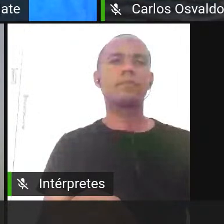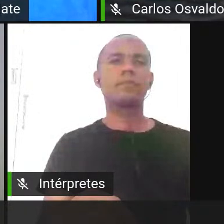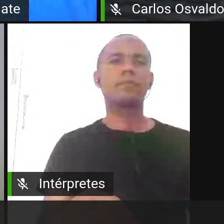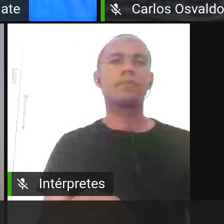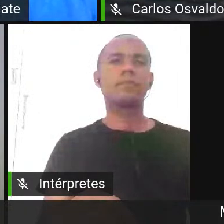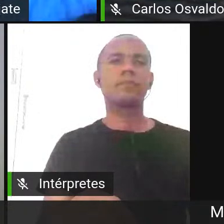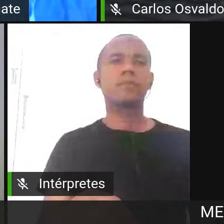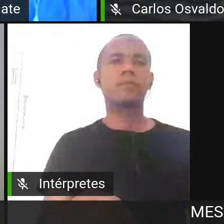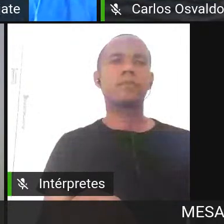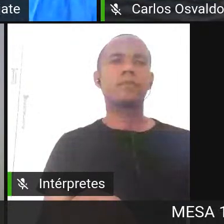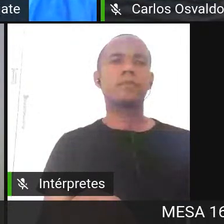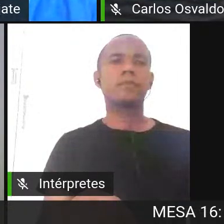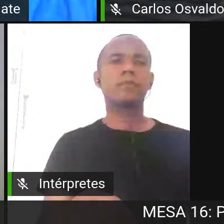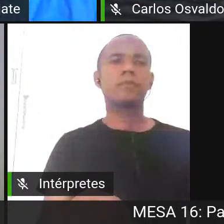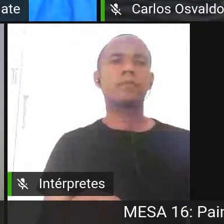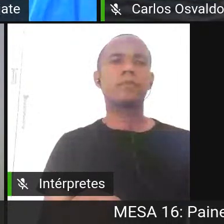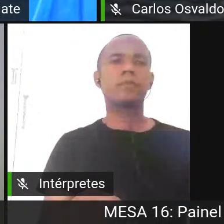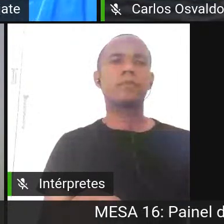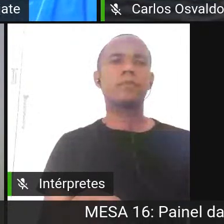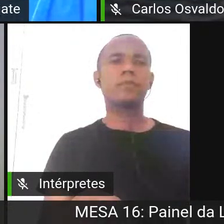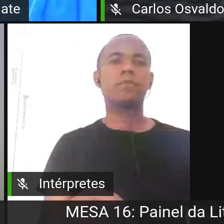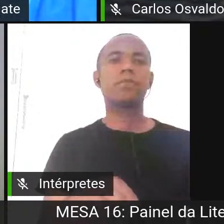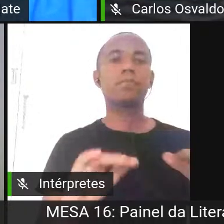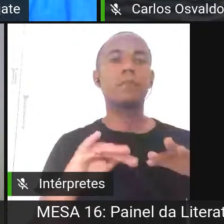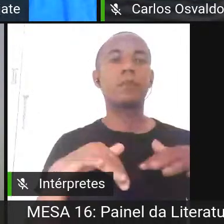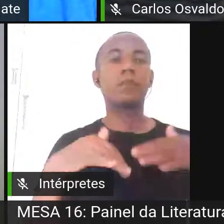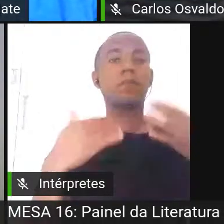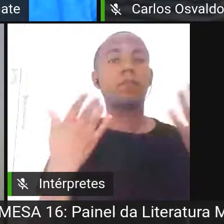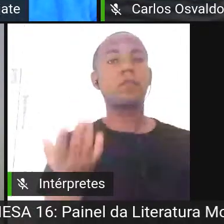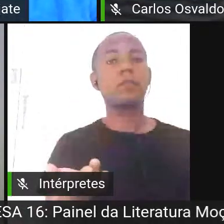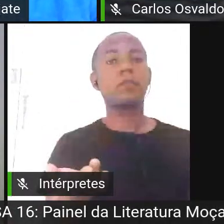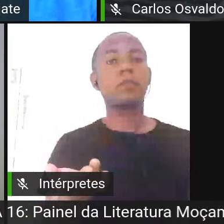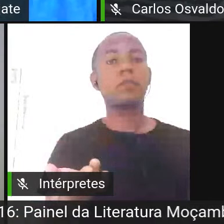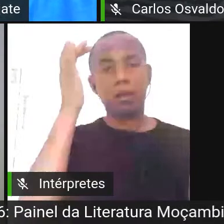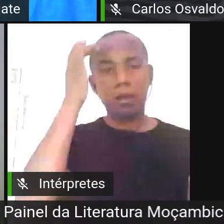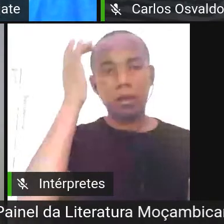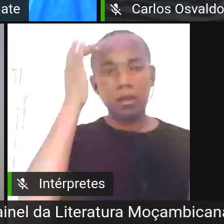se percebi bem a questão sobre o universal na literatura moçambicana.